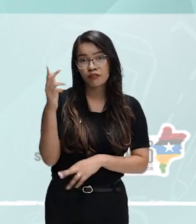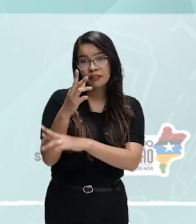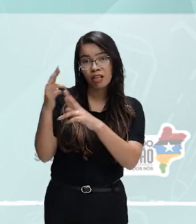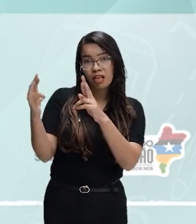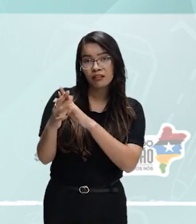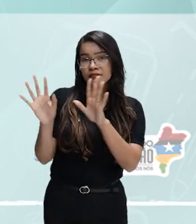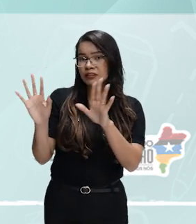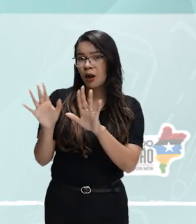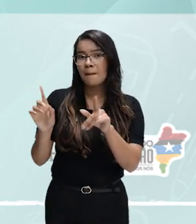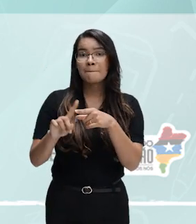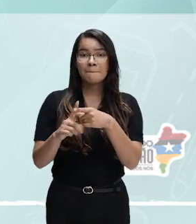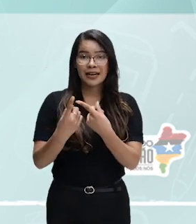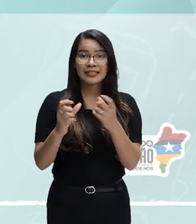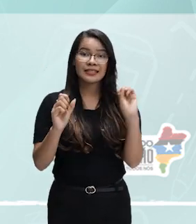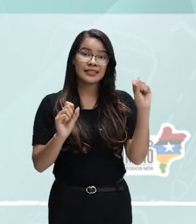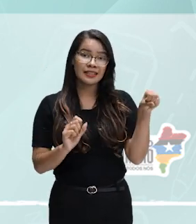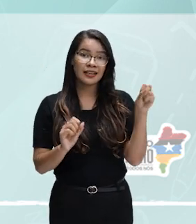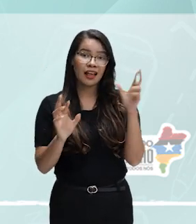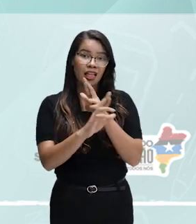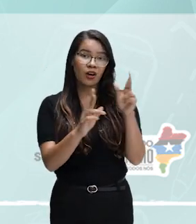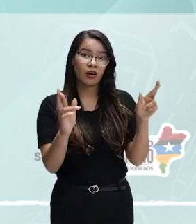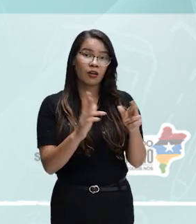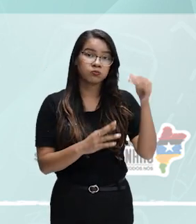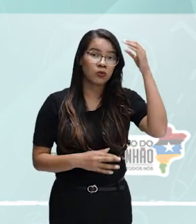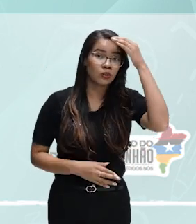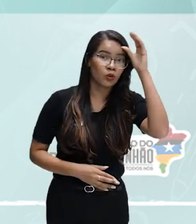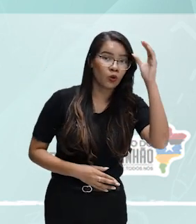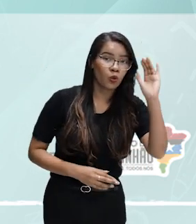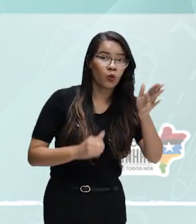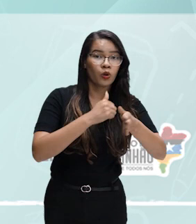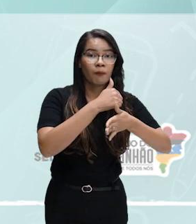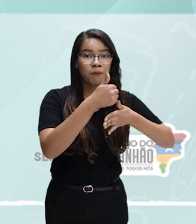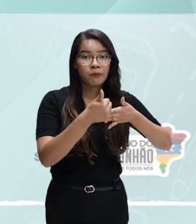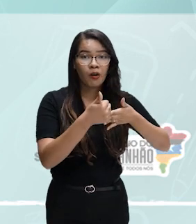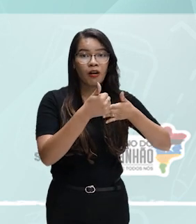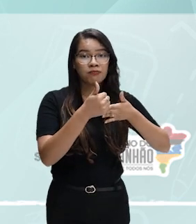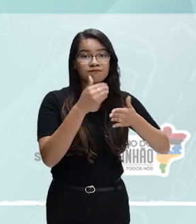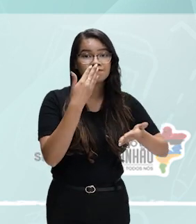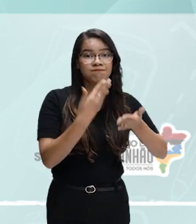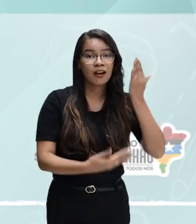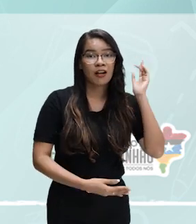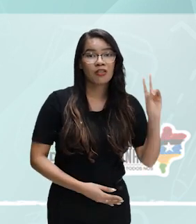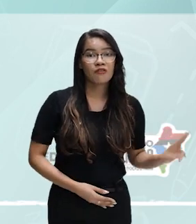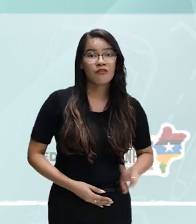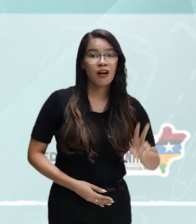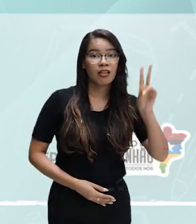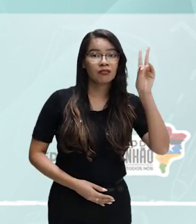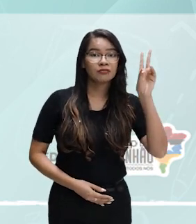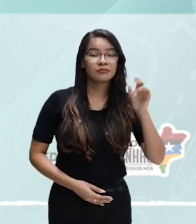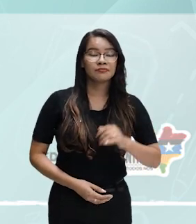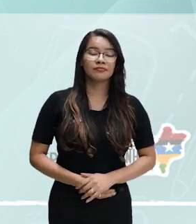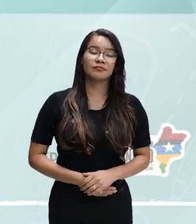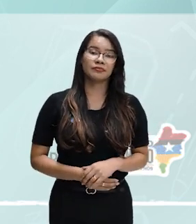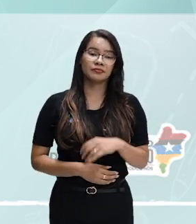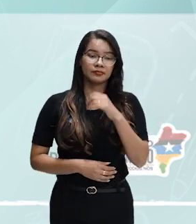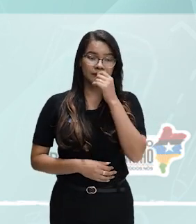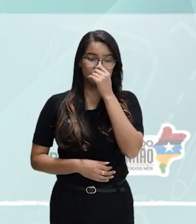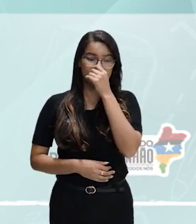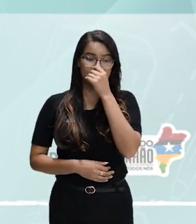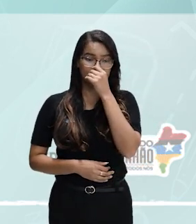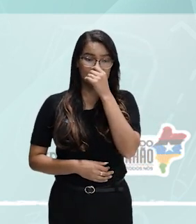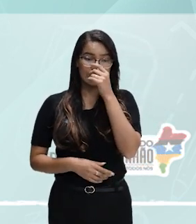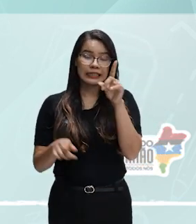da moralidade, da cultura, da perda da importância dos valores, né? Muita gente considera isso como um fator importante.